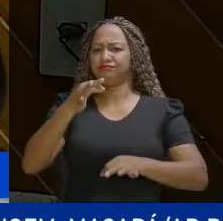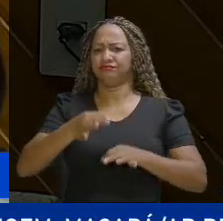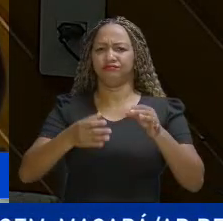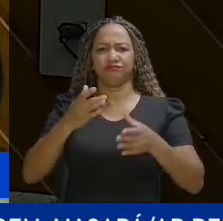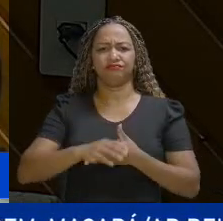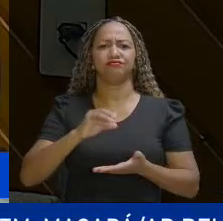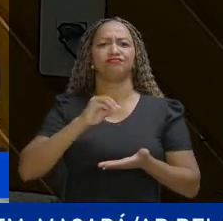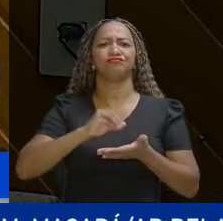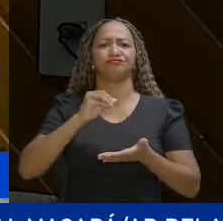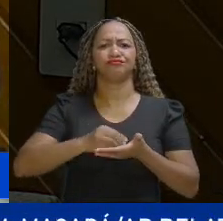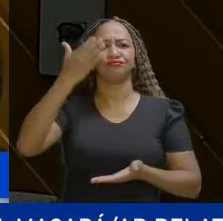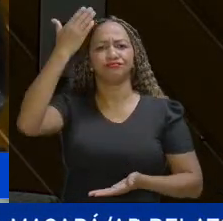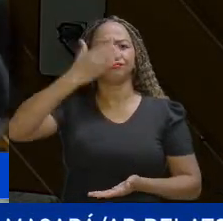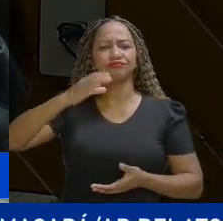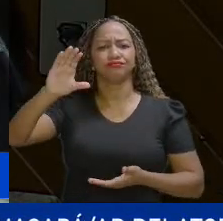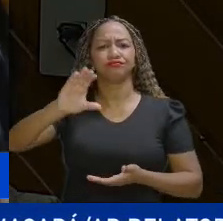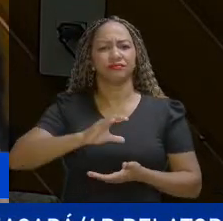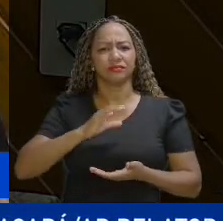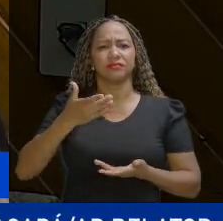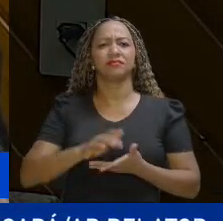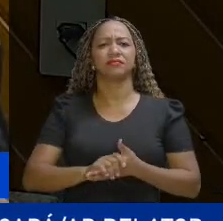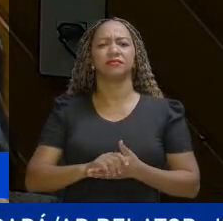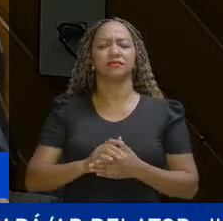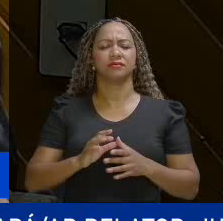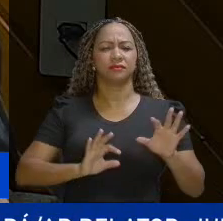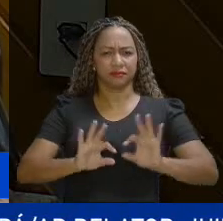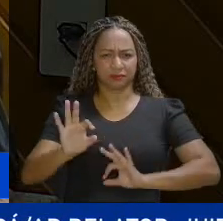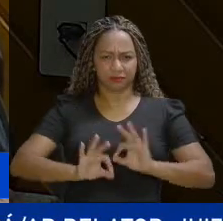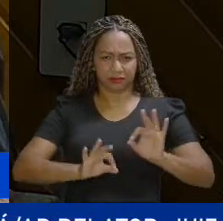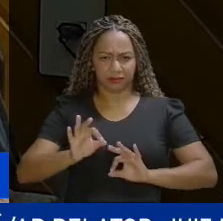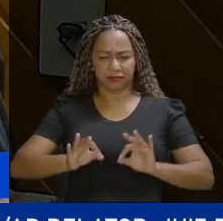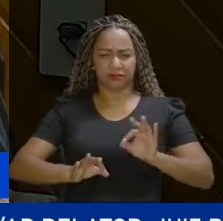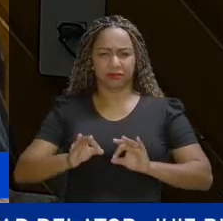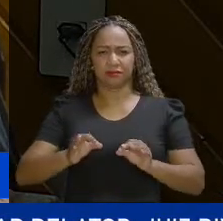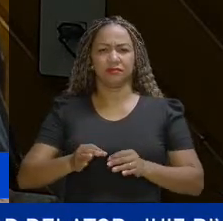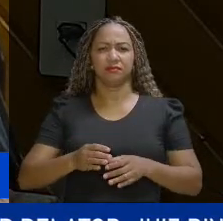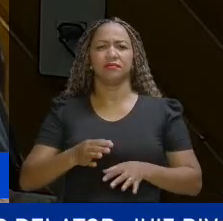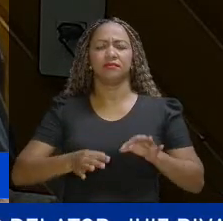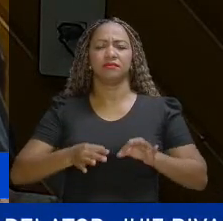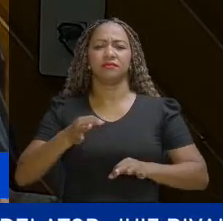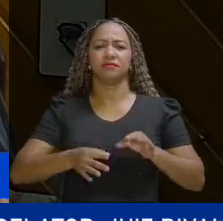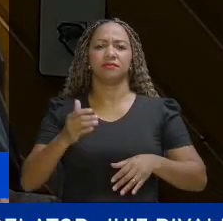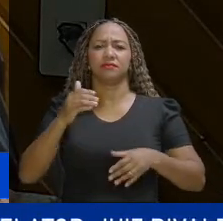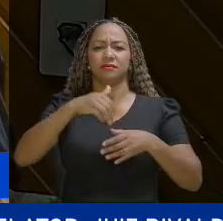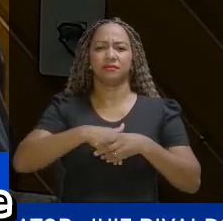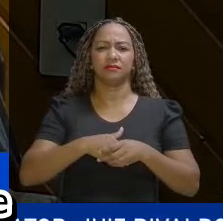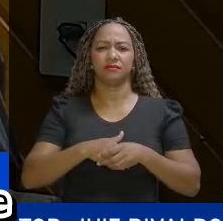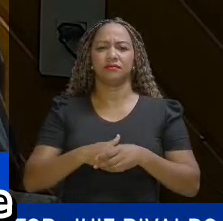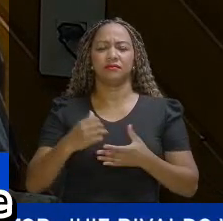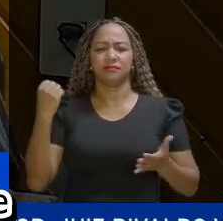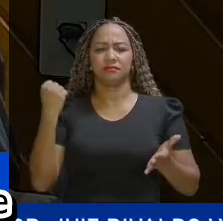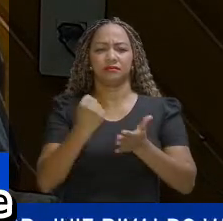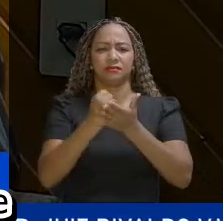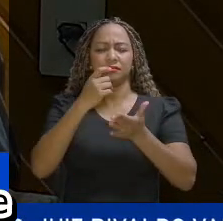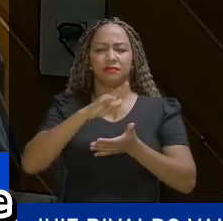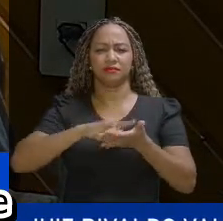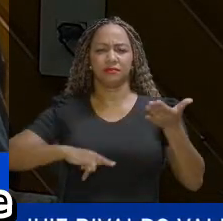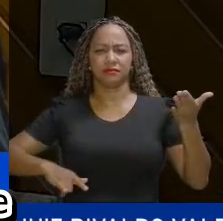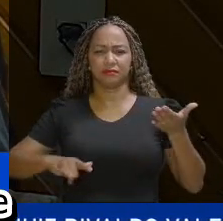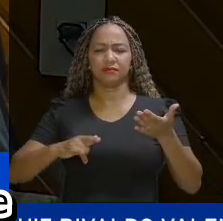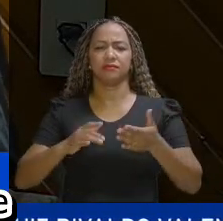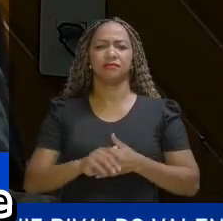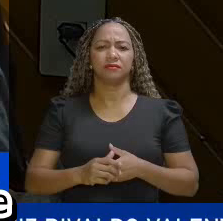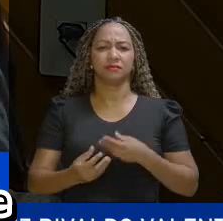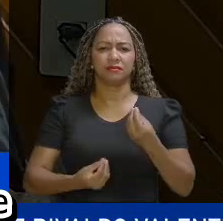prestadas. A fim de ajustar sua situação perante a Justiça Eleitoral, protocolou documentação que foi autuada